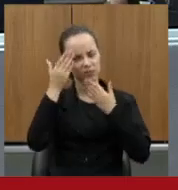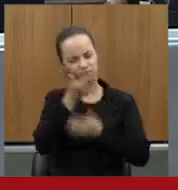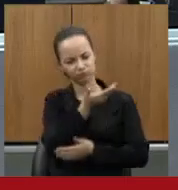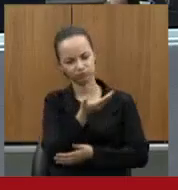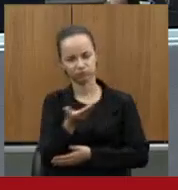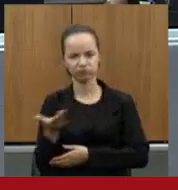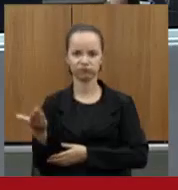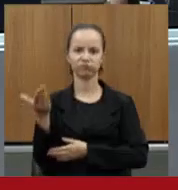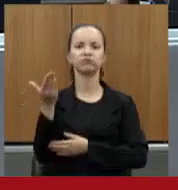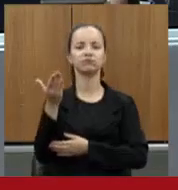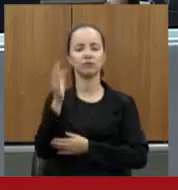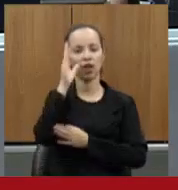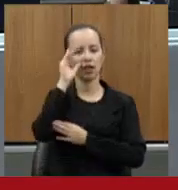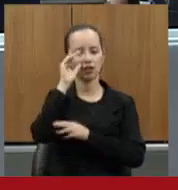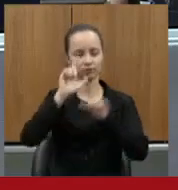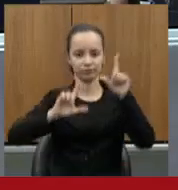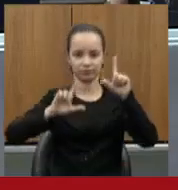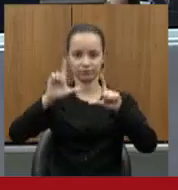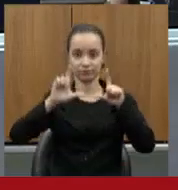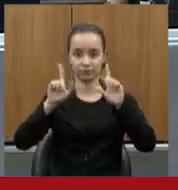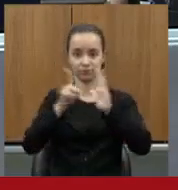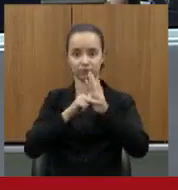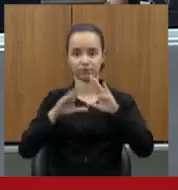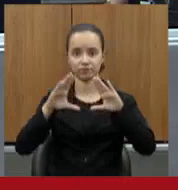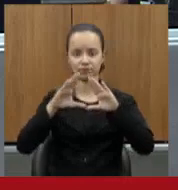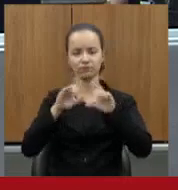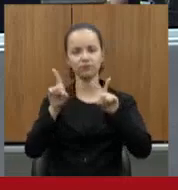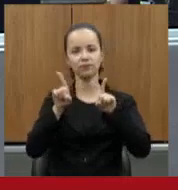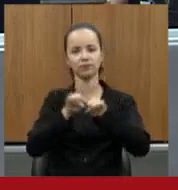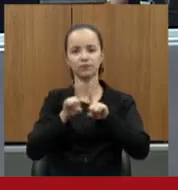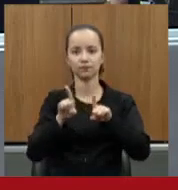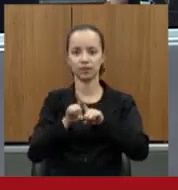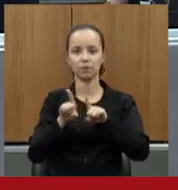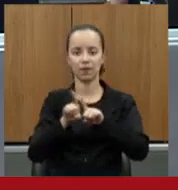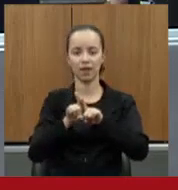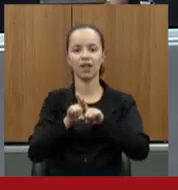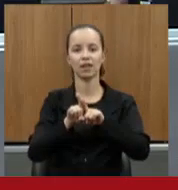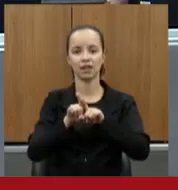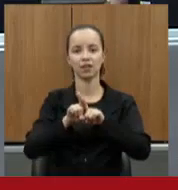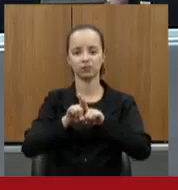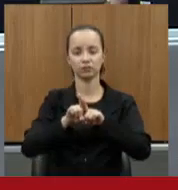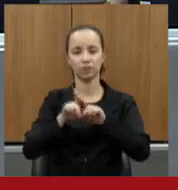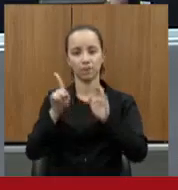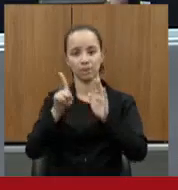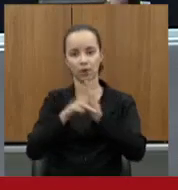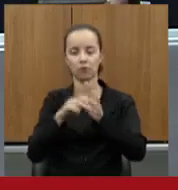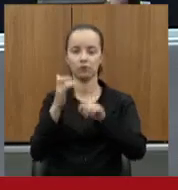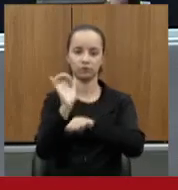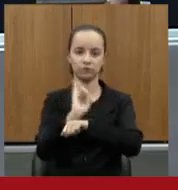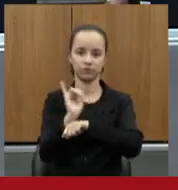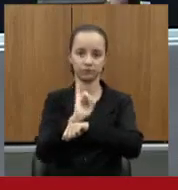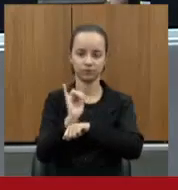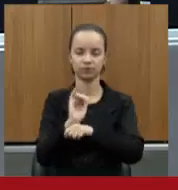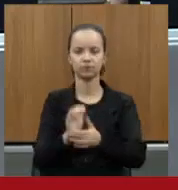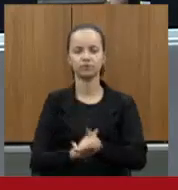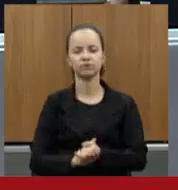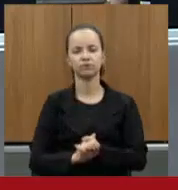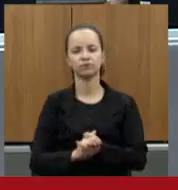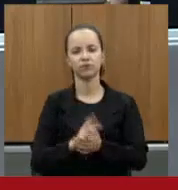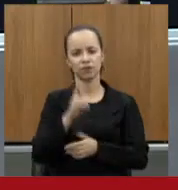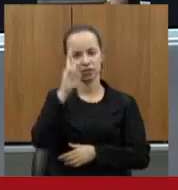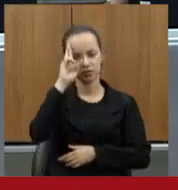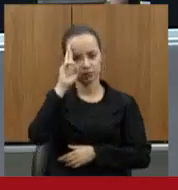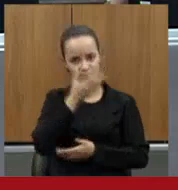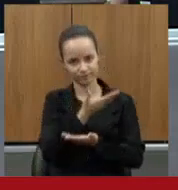nos acompanham pela TV Assembleia e pelo canal institucional da Assembleia no YouTube. Senhoras e